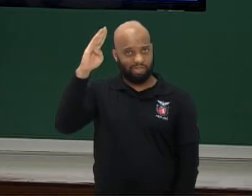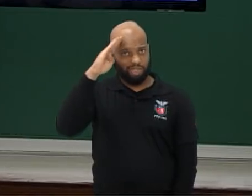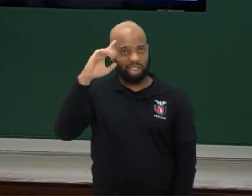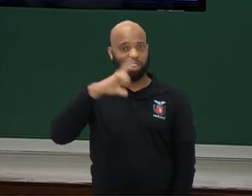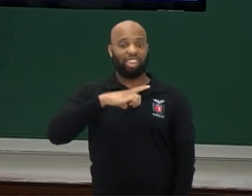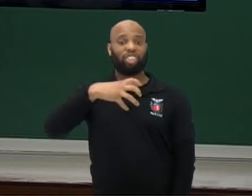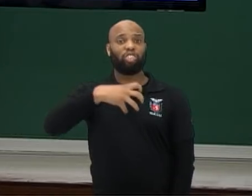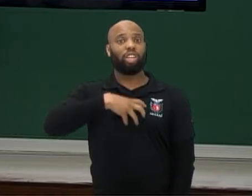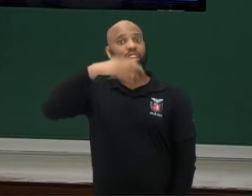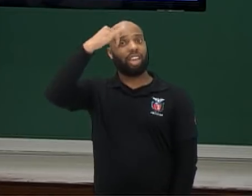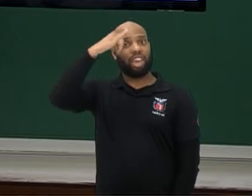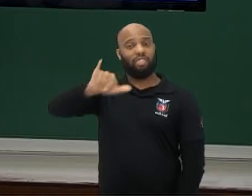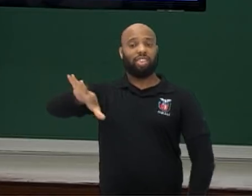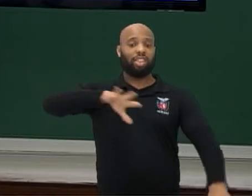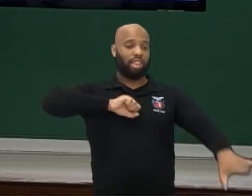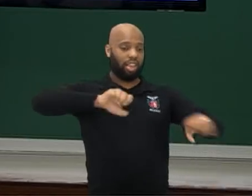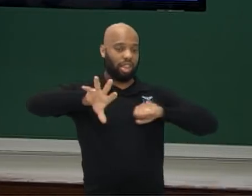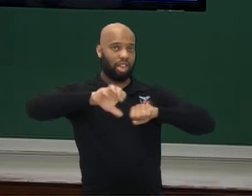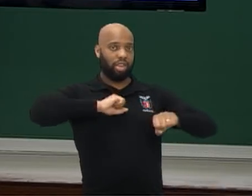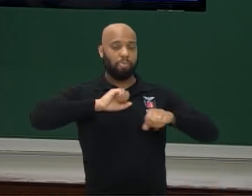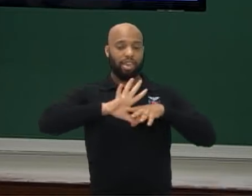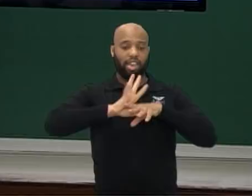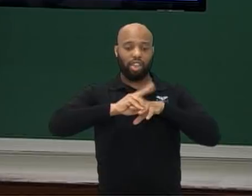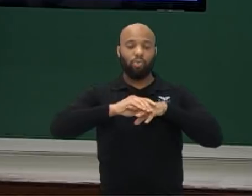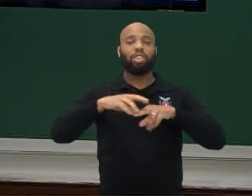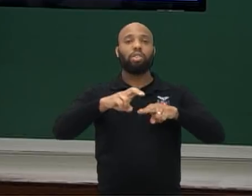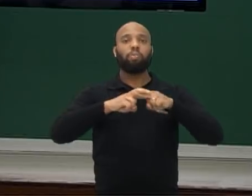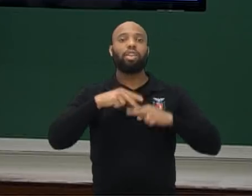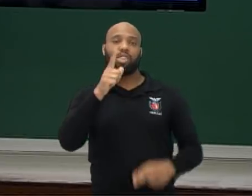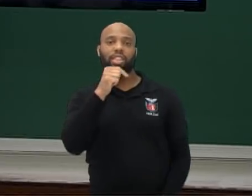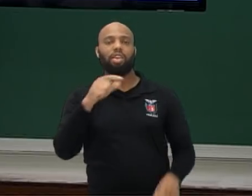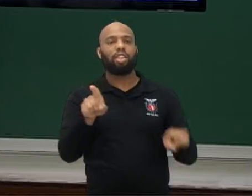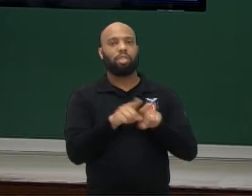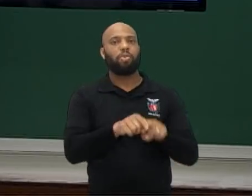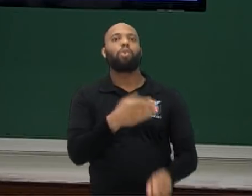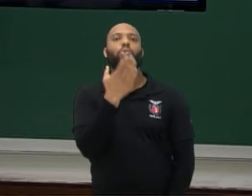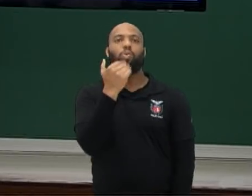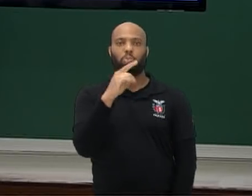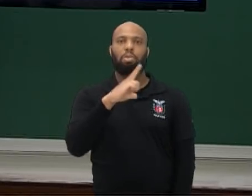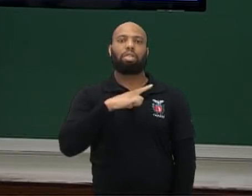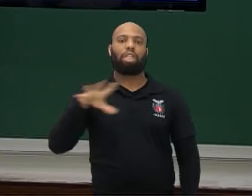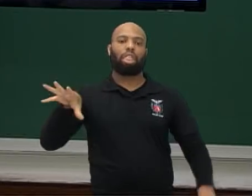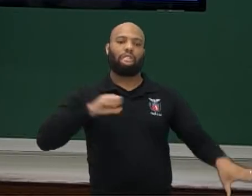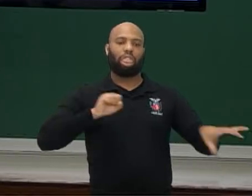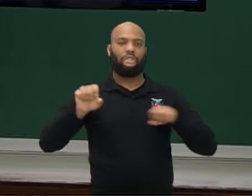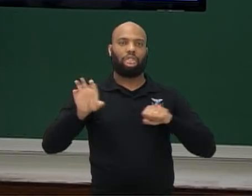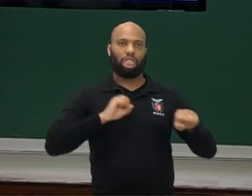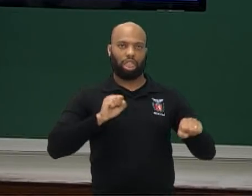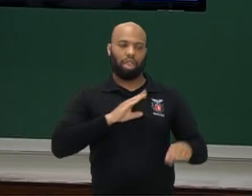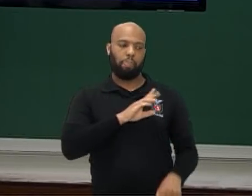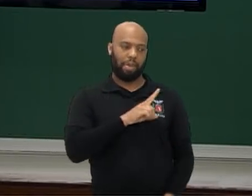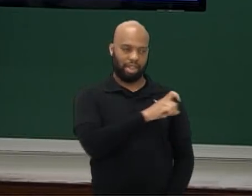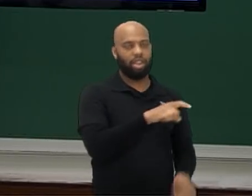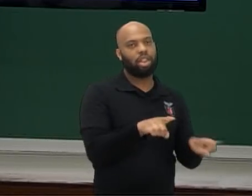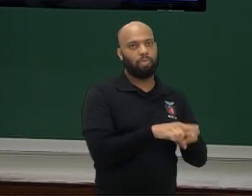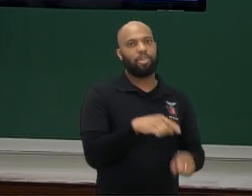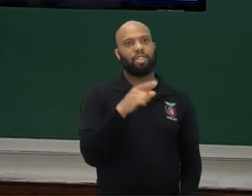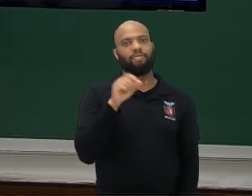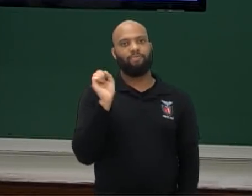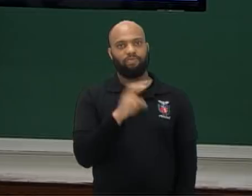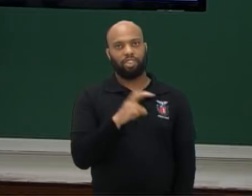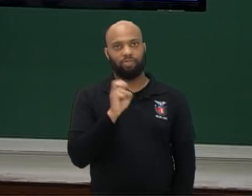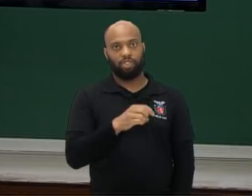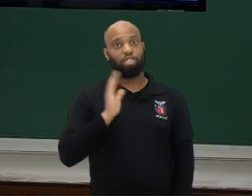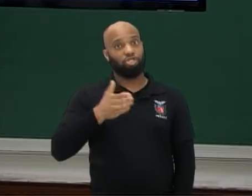meios de prevenção contra doenças transmitidas pela água e alimentos contaminados. Nós já sabemos como é transmitida. Agora eu quero que você faça